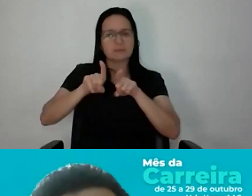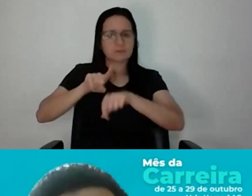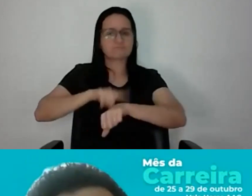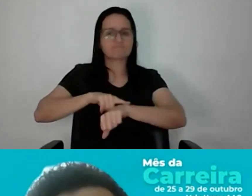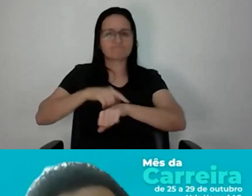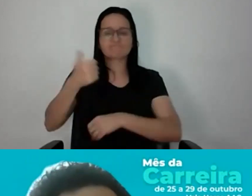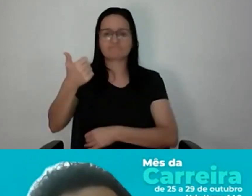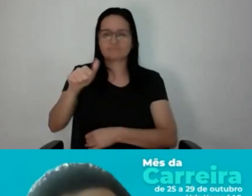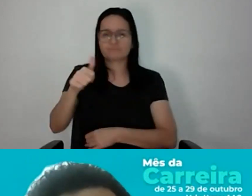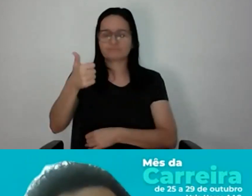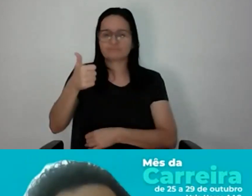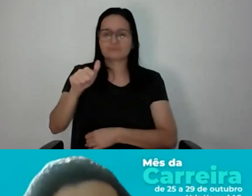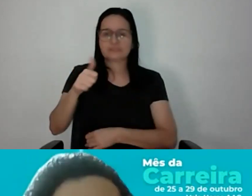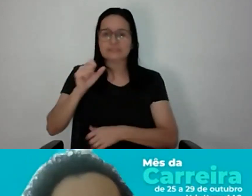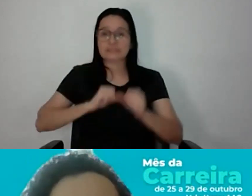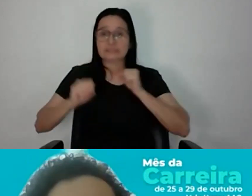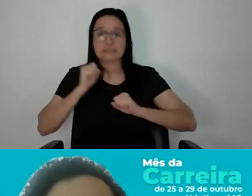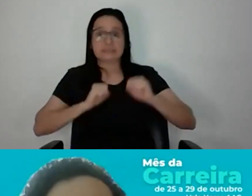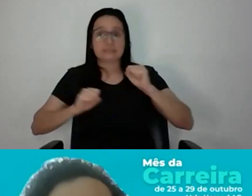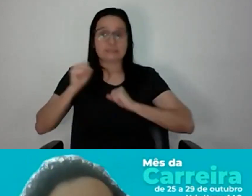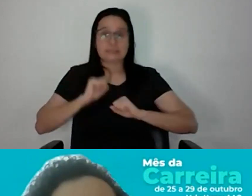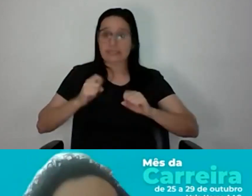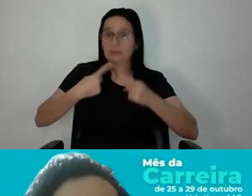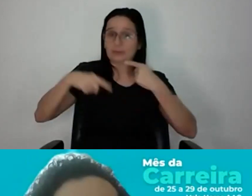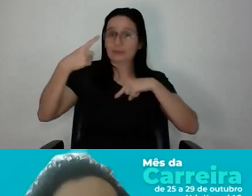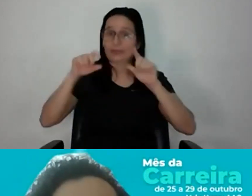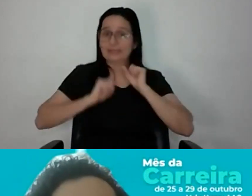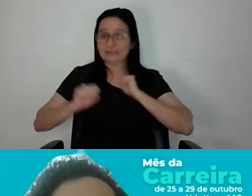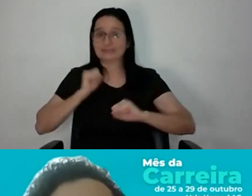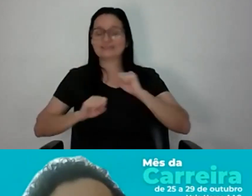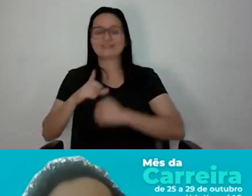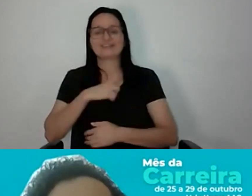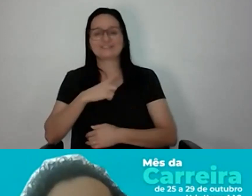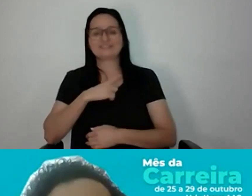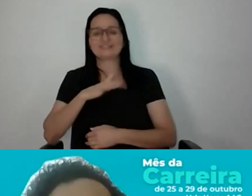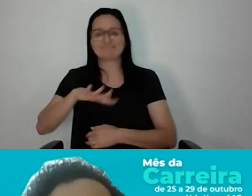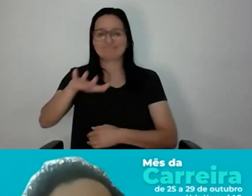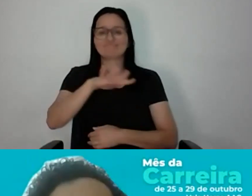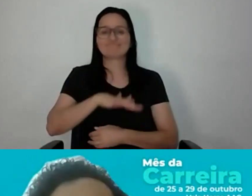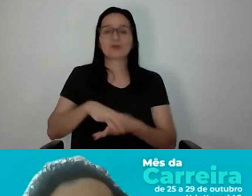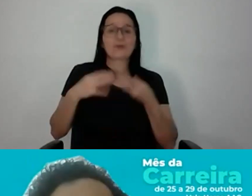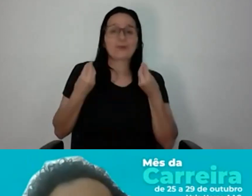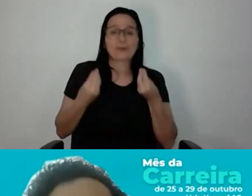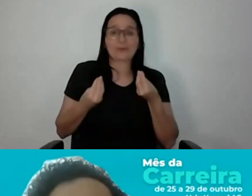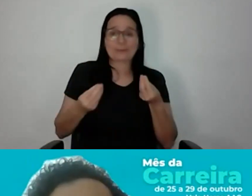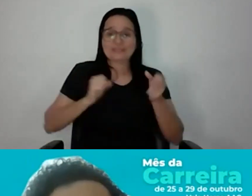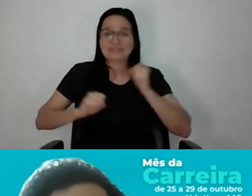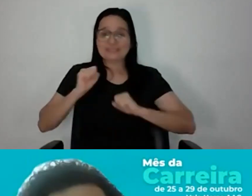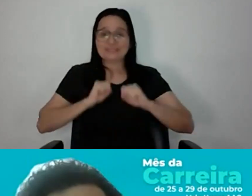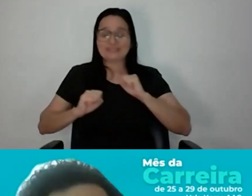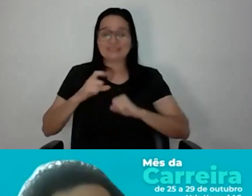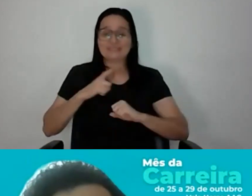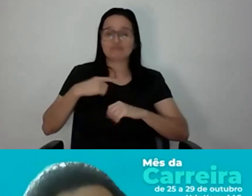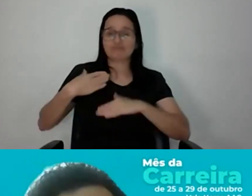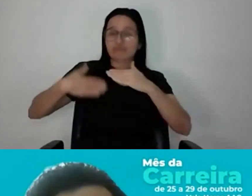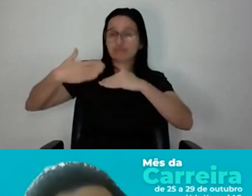palestra Ansiedade na Carreira, todo mundo tem, então a gente vai falar um pouco sobre como lidar com essa questão da ansiedade no desenvolvimento da